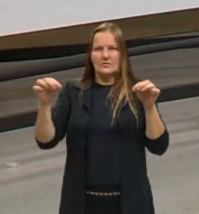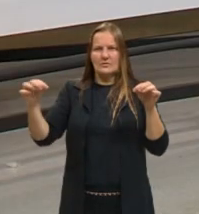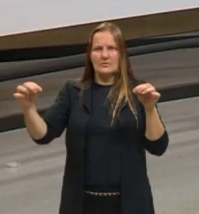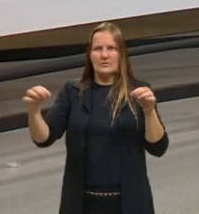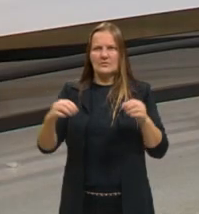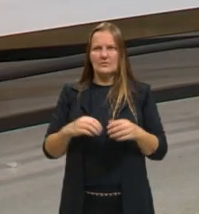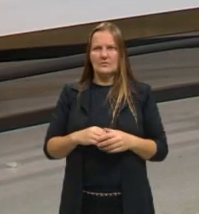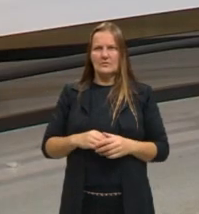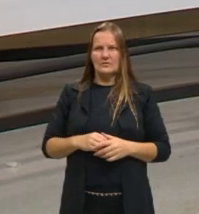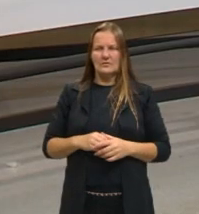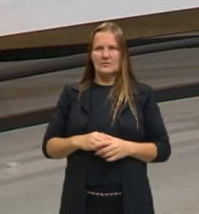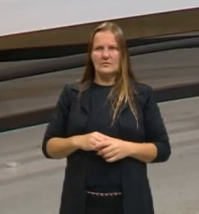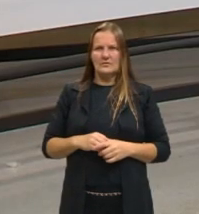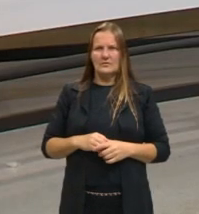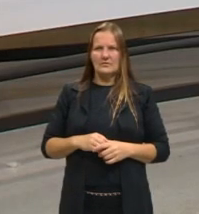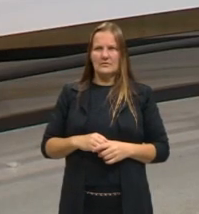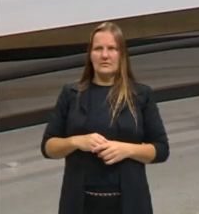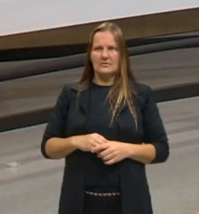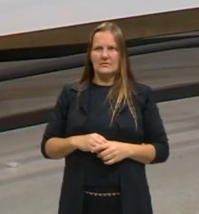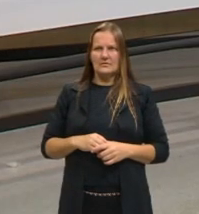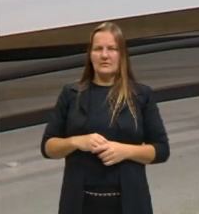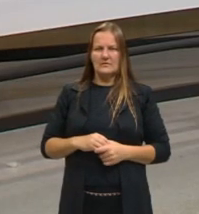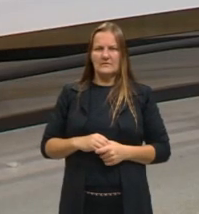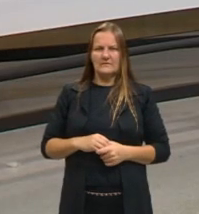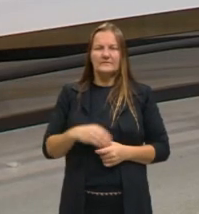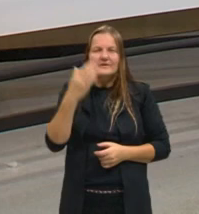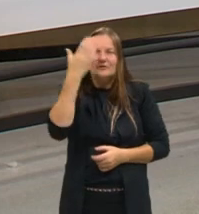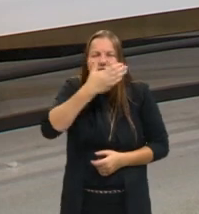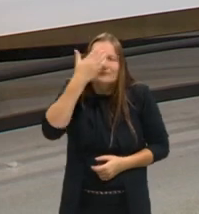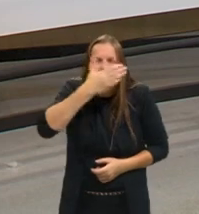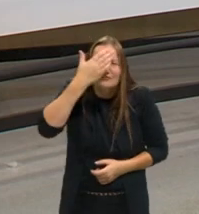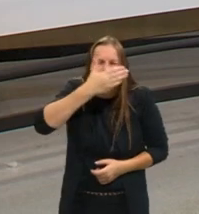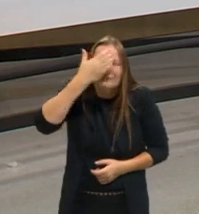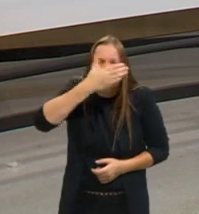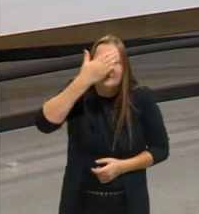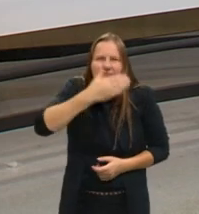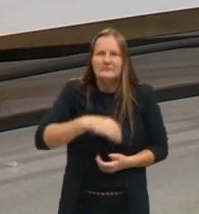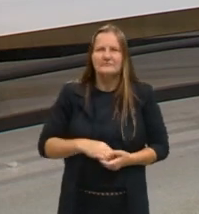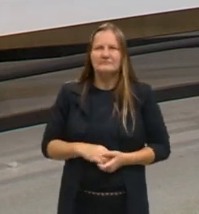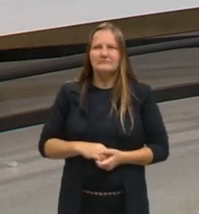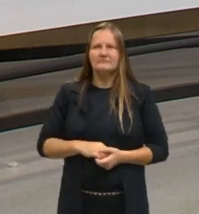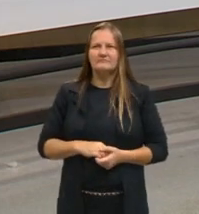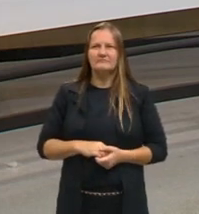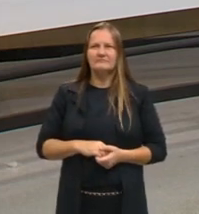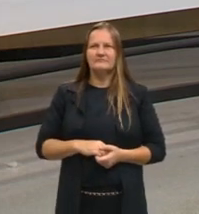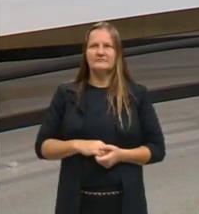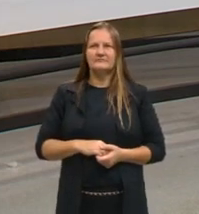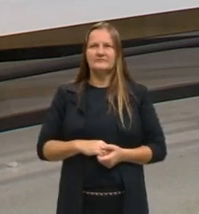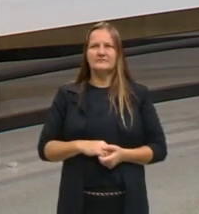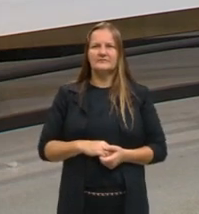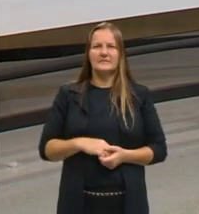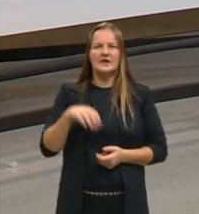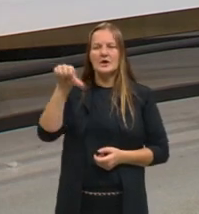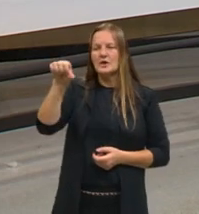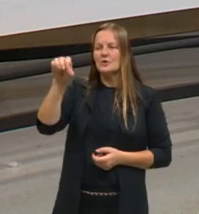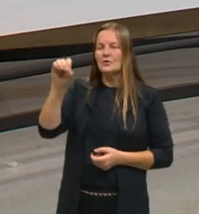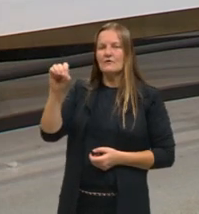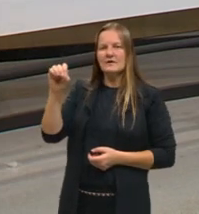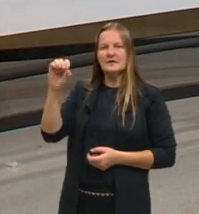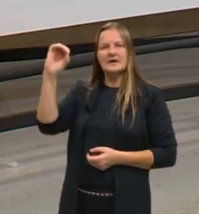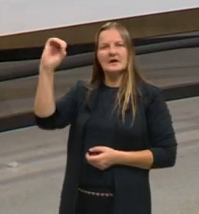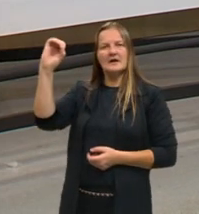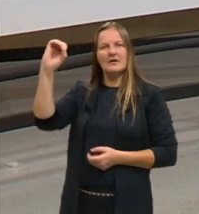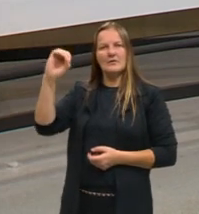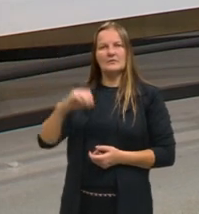né Eu acho que eu não tô conseguindo ler aqui é longe eu tô de 90 graus lá 90° certo então a longitude de